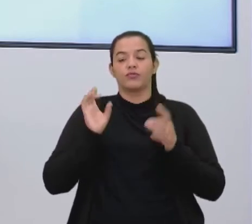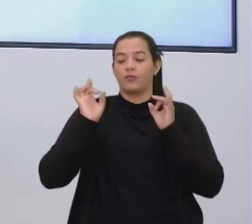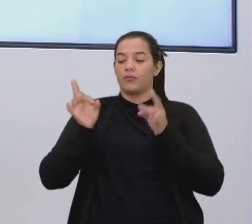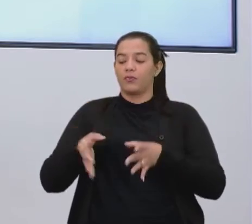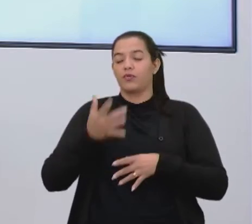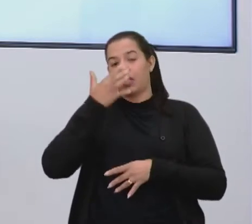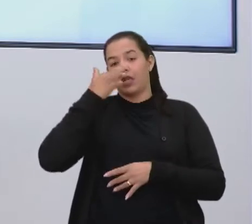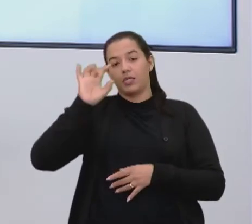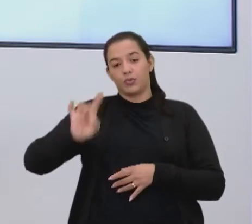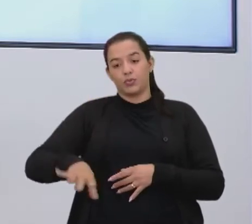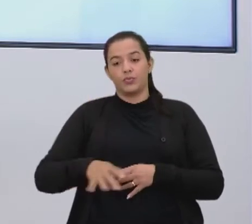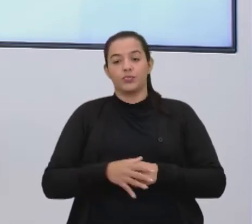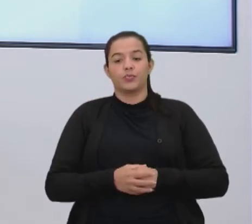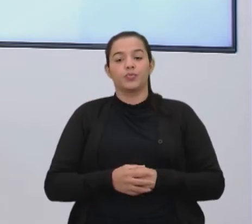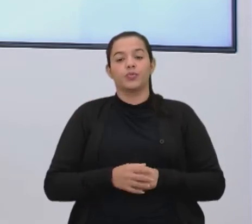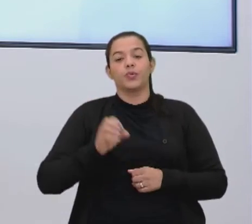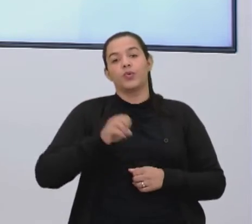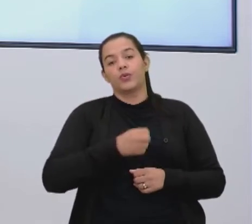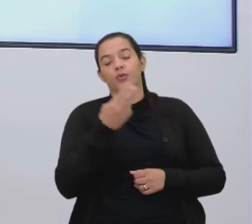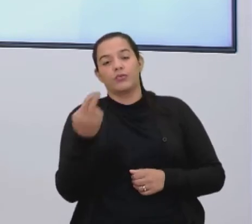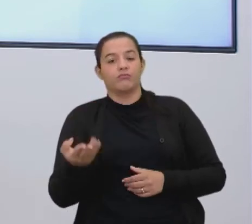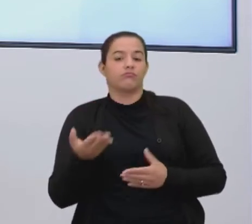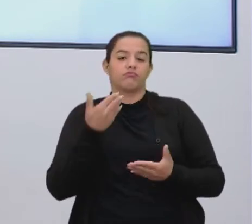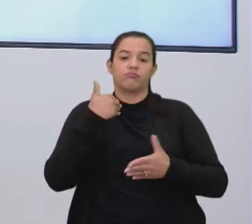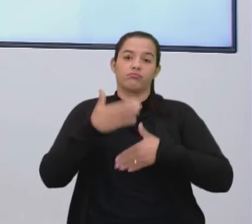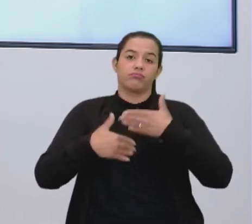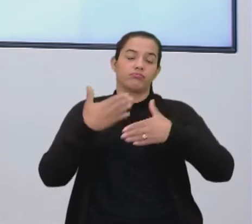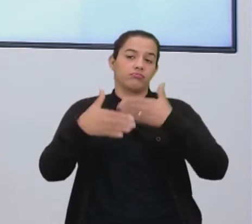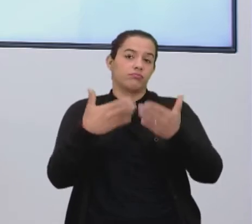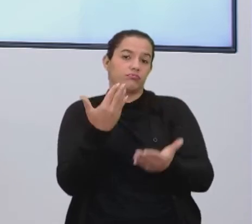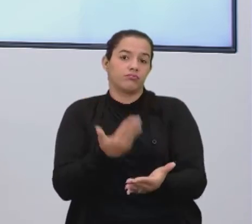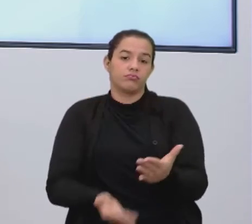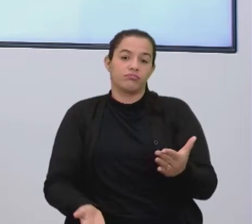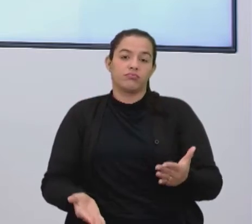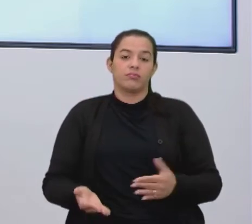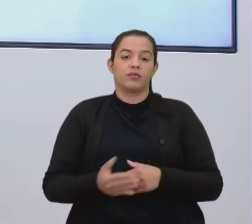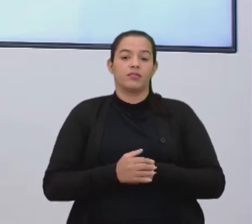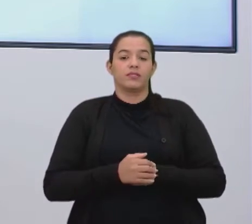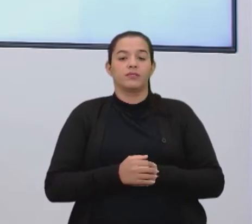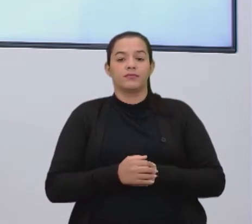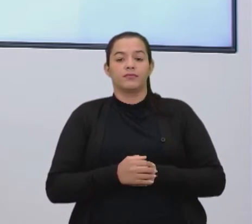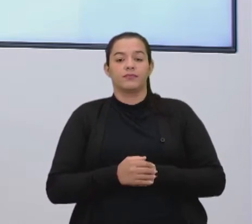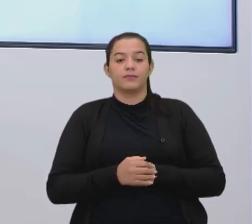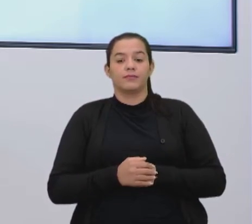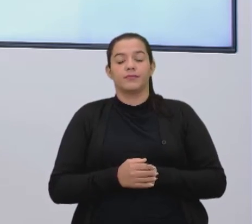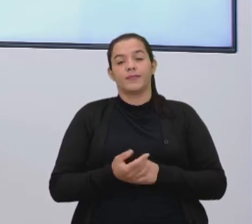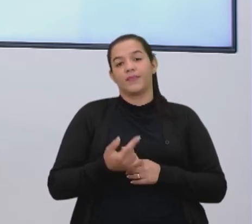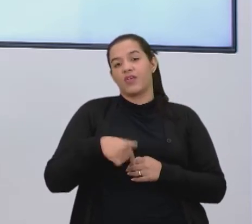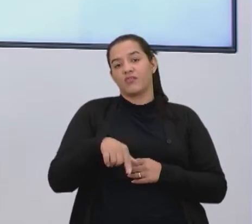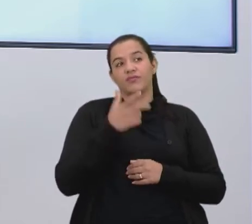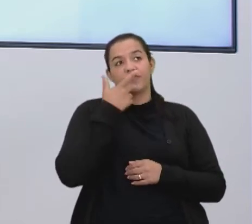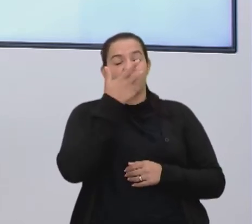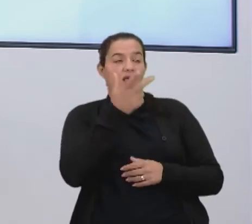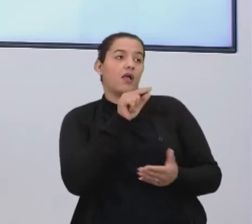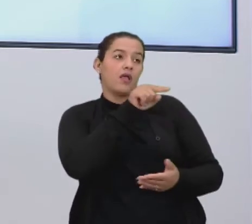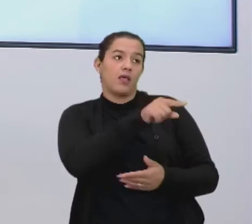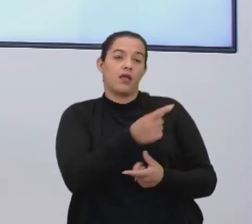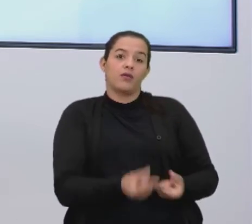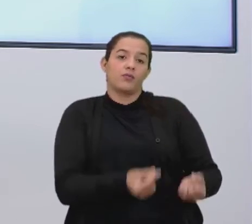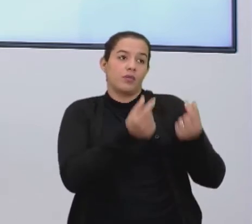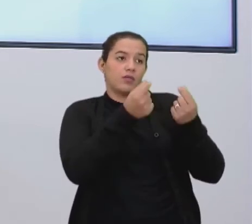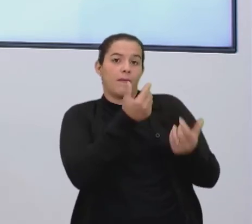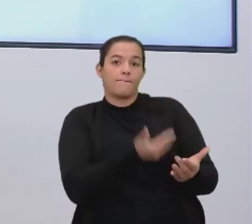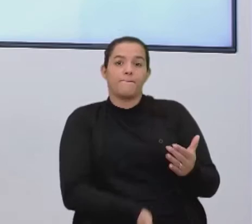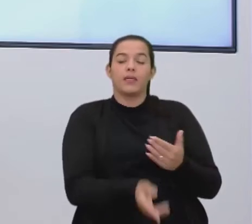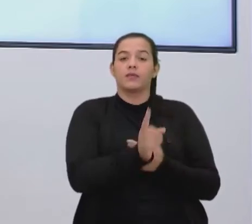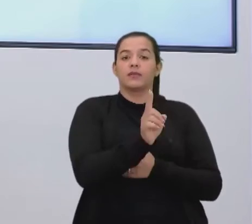lixo, né? Ou se perdem nesses processos porque é considerado que, tipo, gente, tudo bem. Não é uma perda financeiramente muito